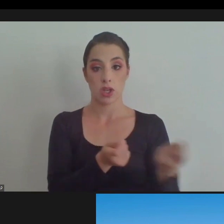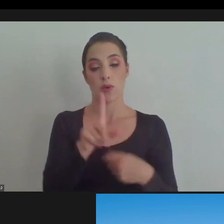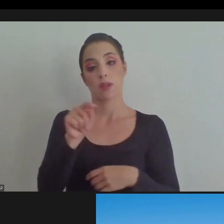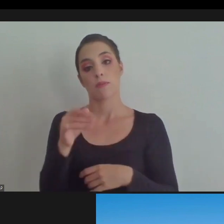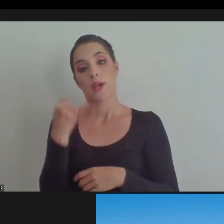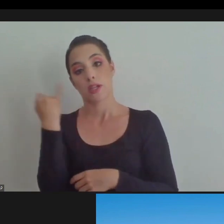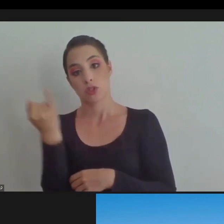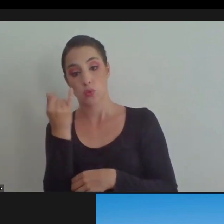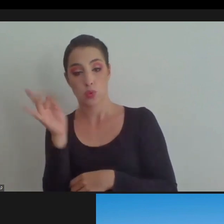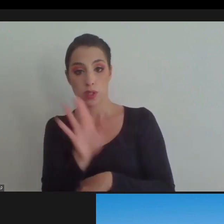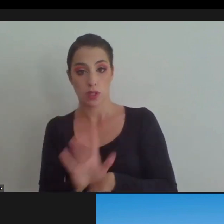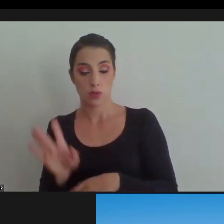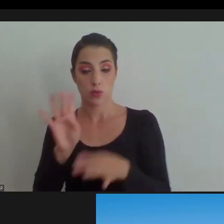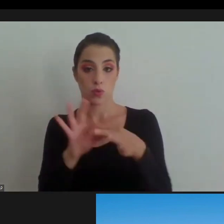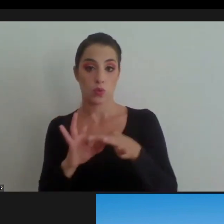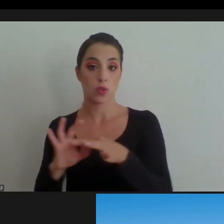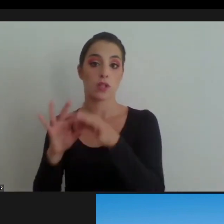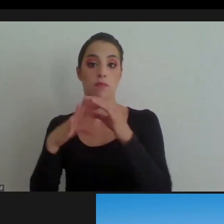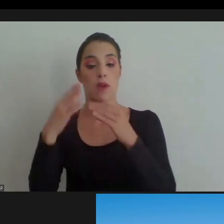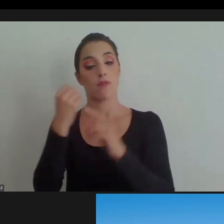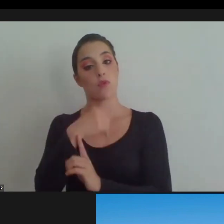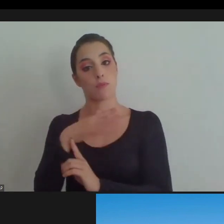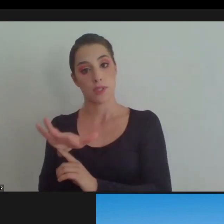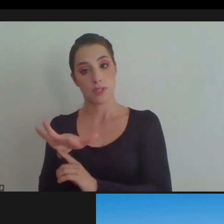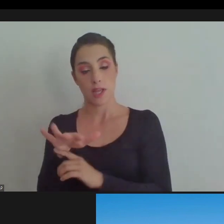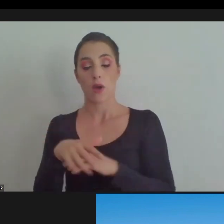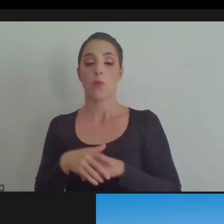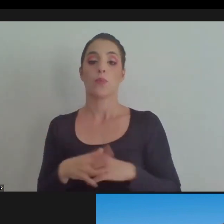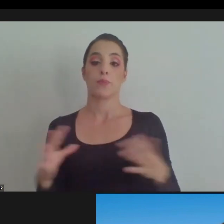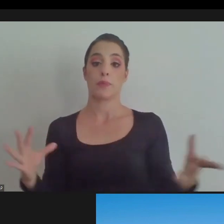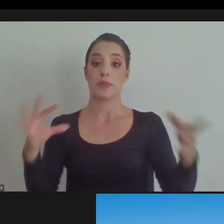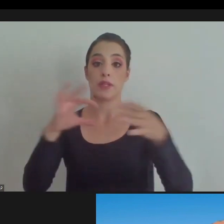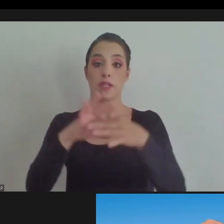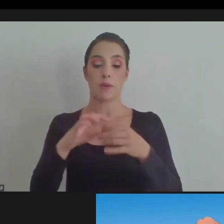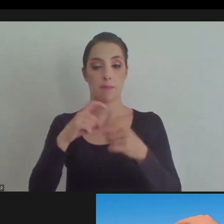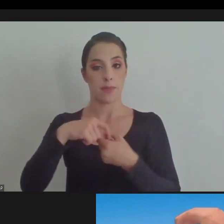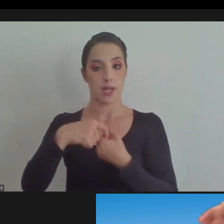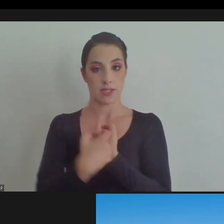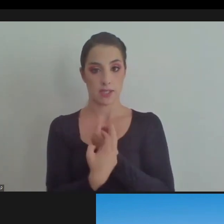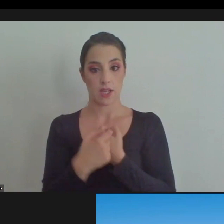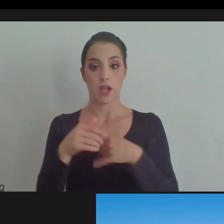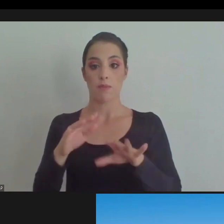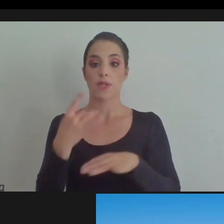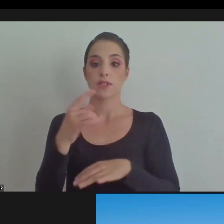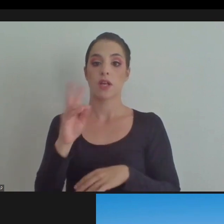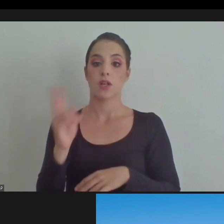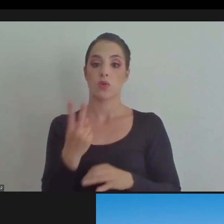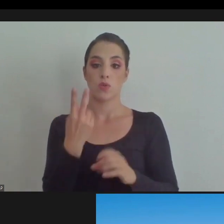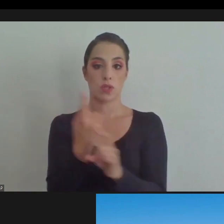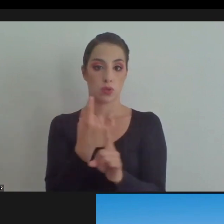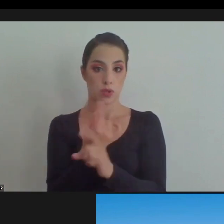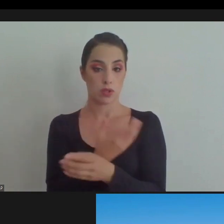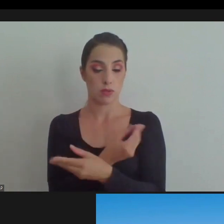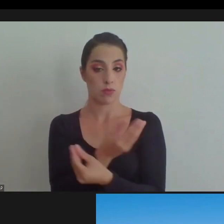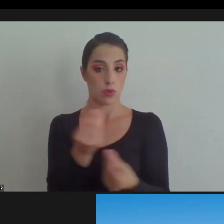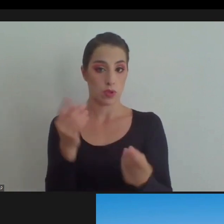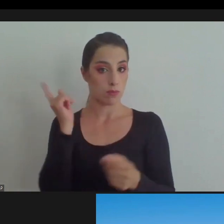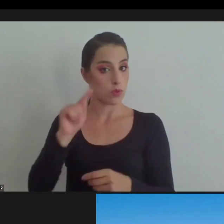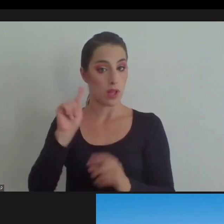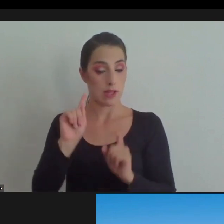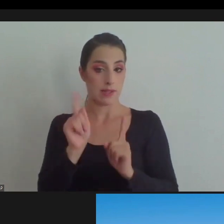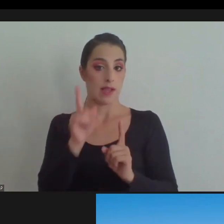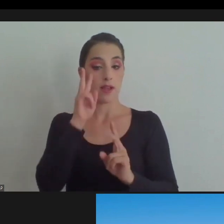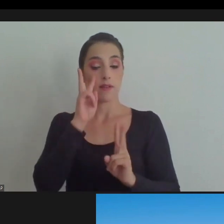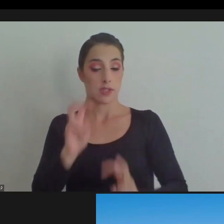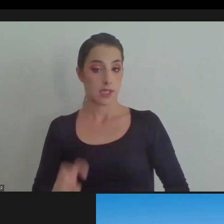para a Formação e Investigação, reunindo neste centro duas valências muito importantes, a investigação e